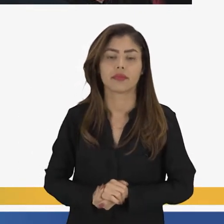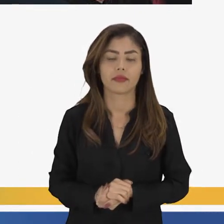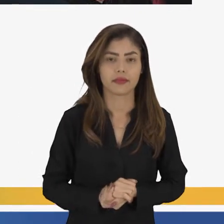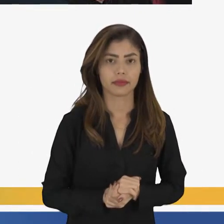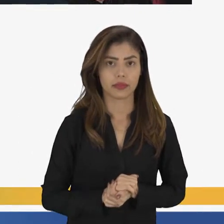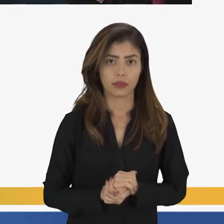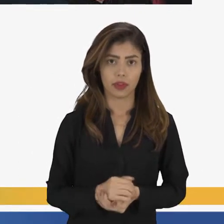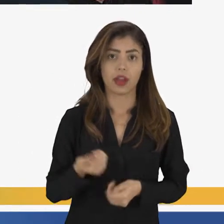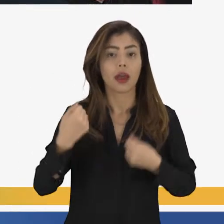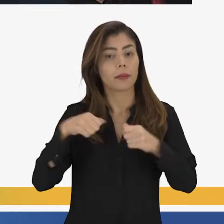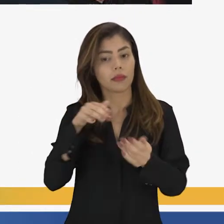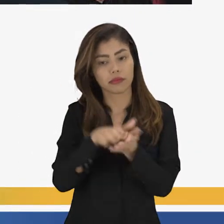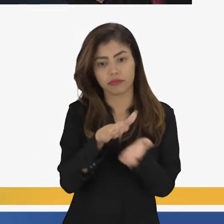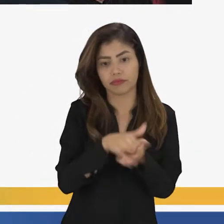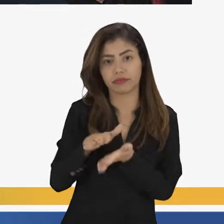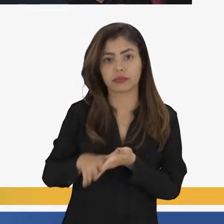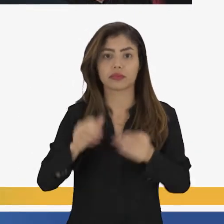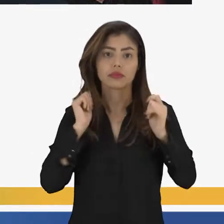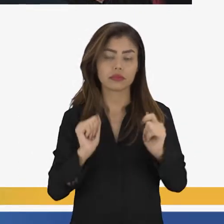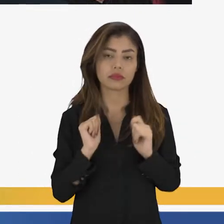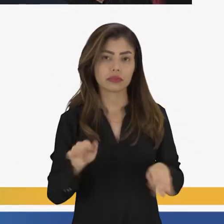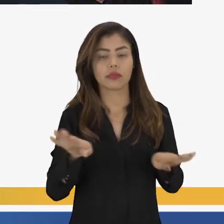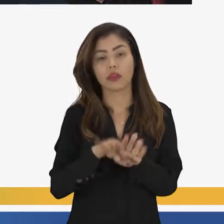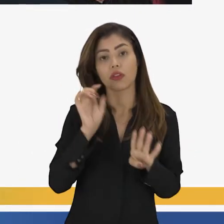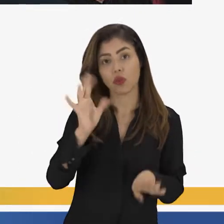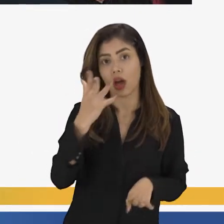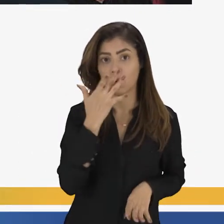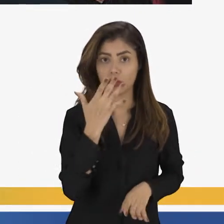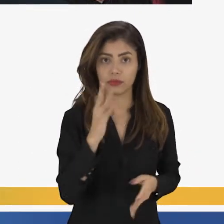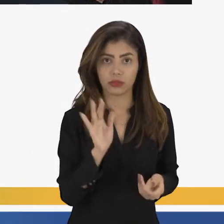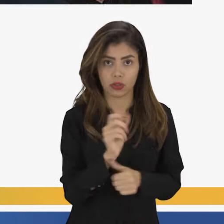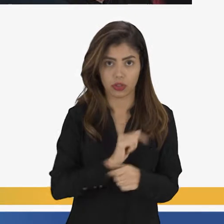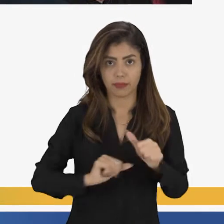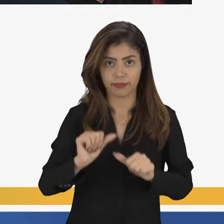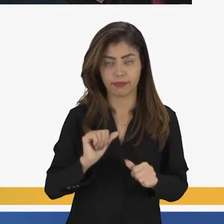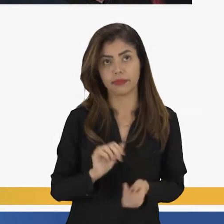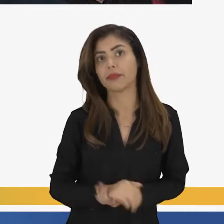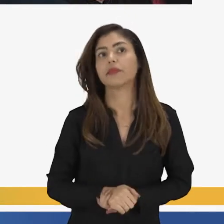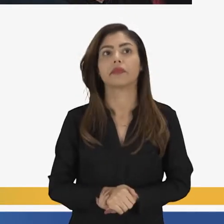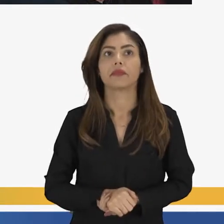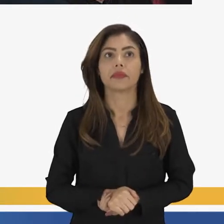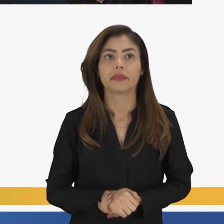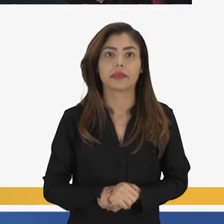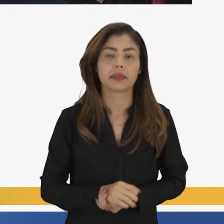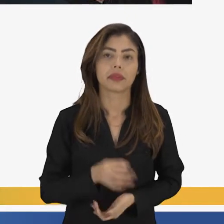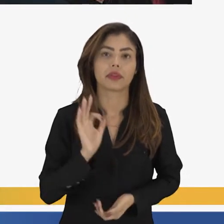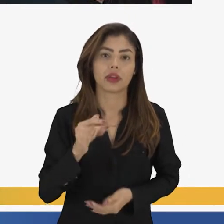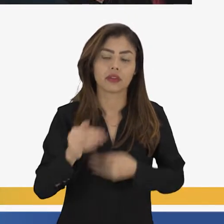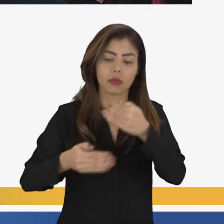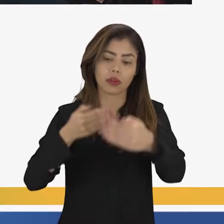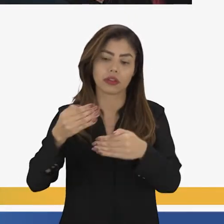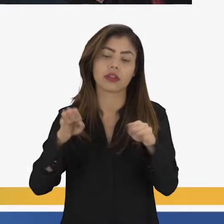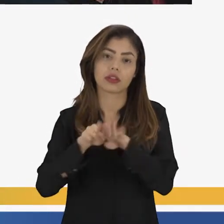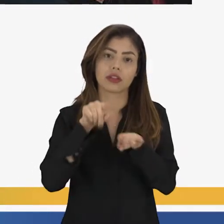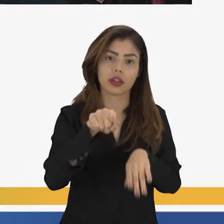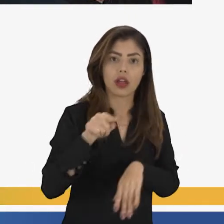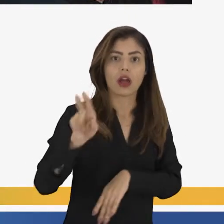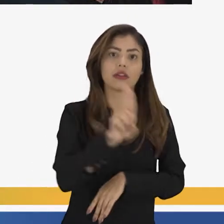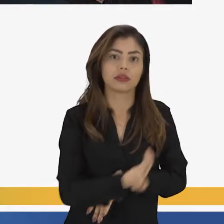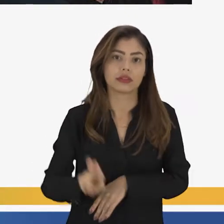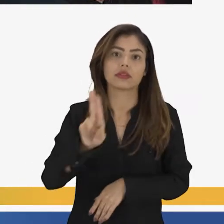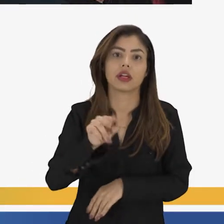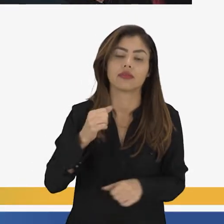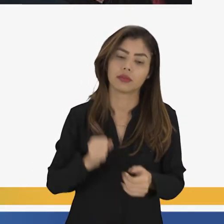eram para ser impressos. Poderia apenas mudar a cor, certo? Então, esse é o processo que o Andy Warhol usava muito